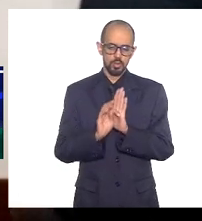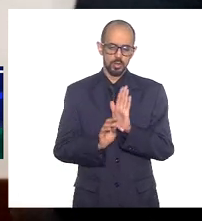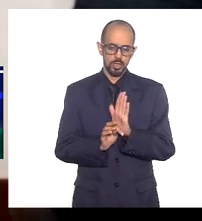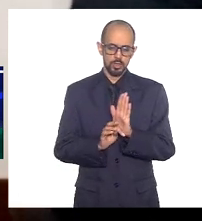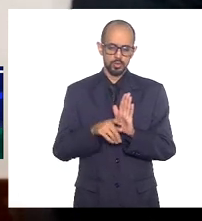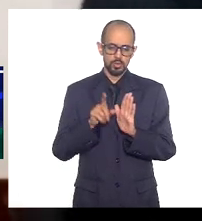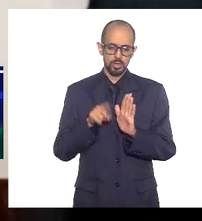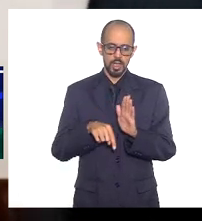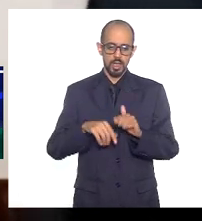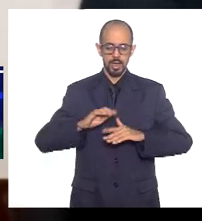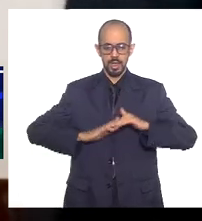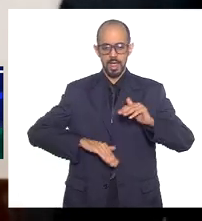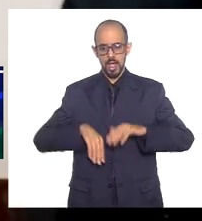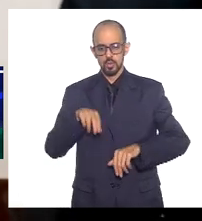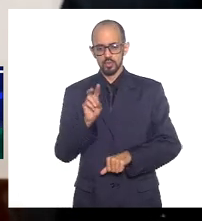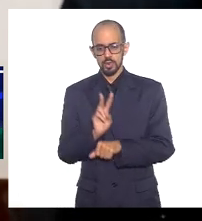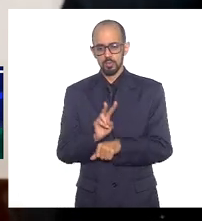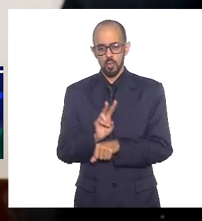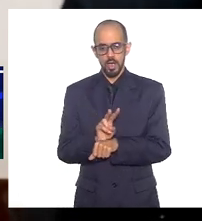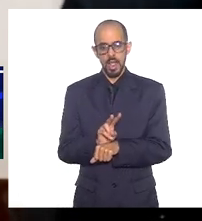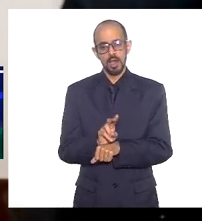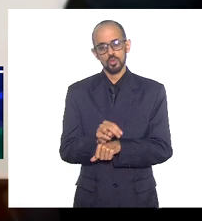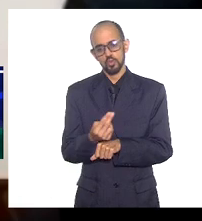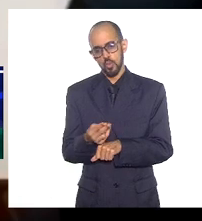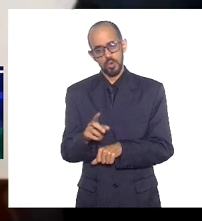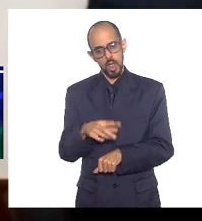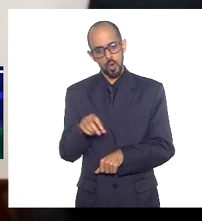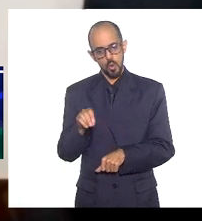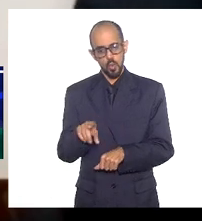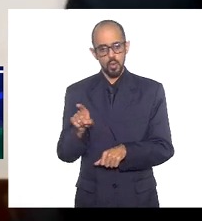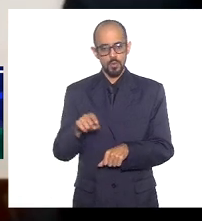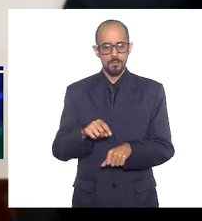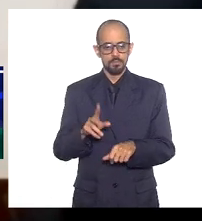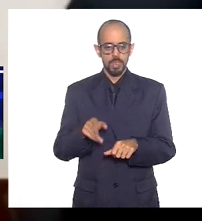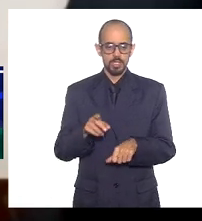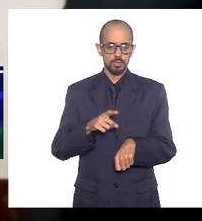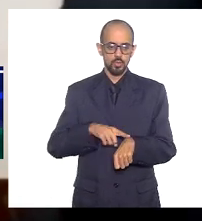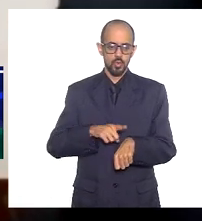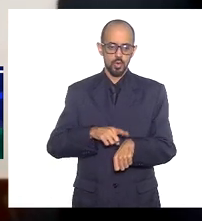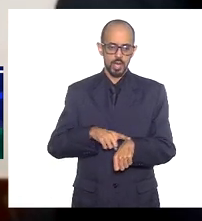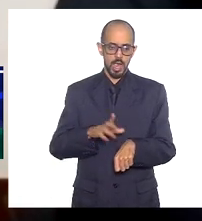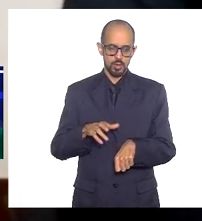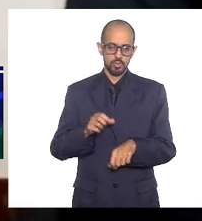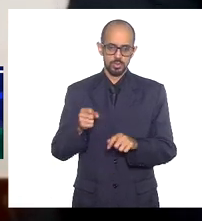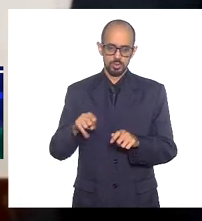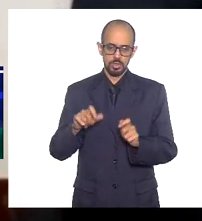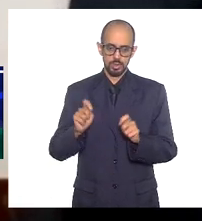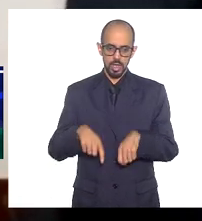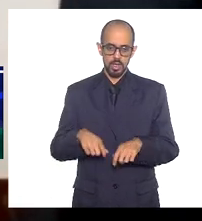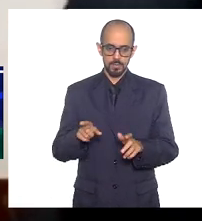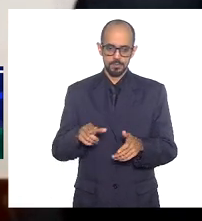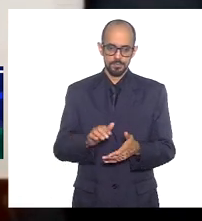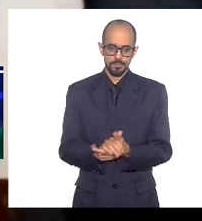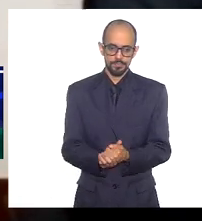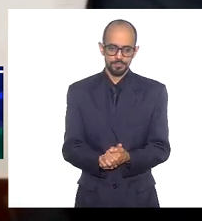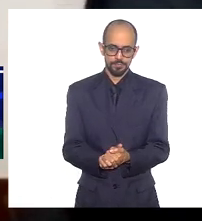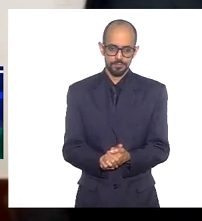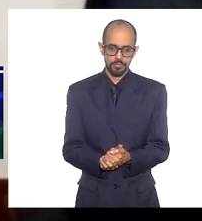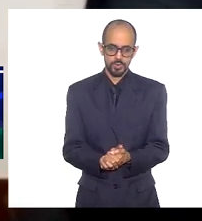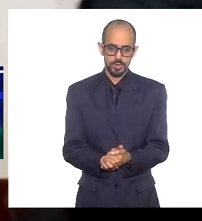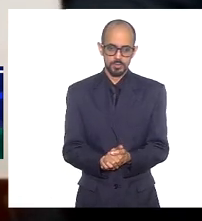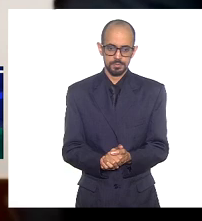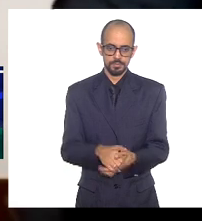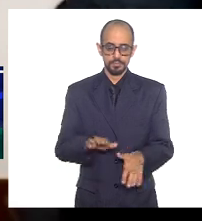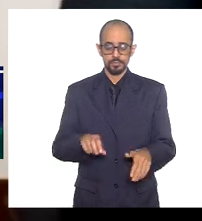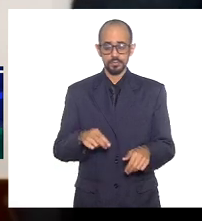cargos ainda que temporários desde que há da compatibilidade de horários. Vossa Excelência bota. Sendo permitida acumulação de cargos públicos ainda que temporários com